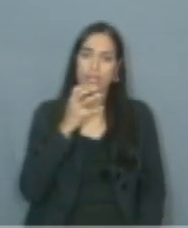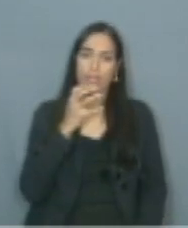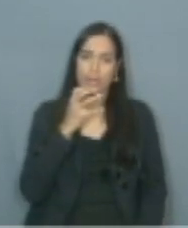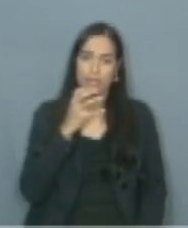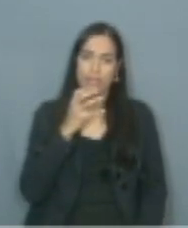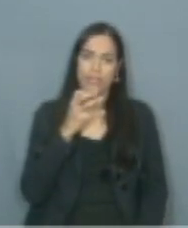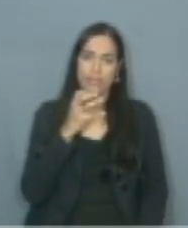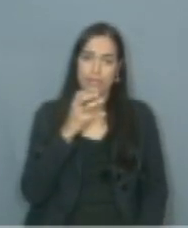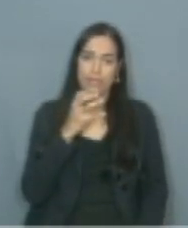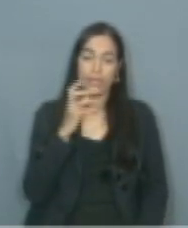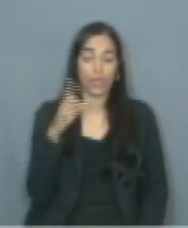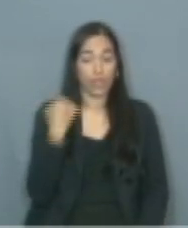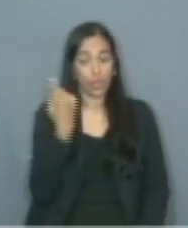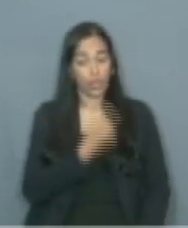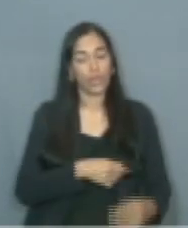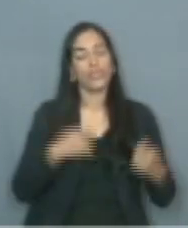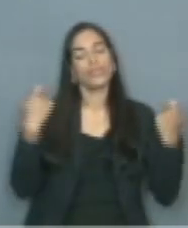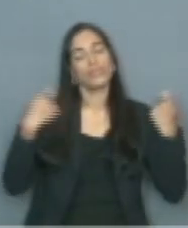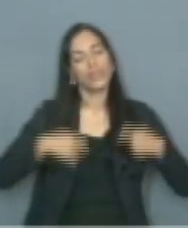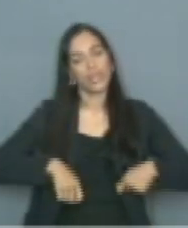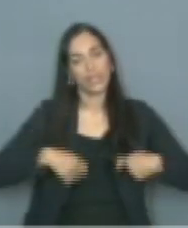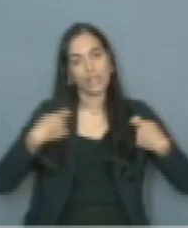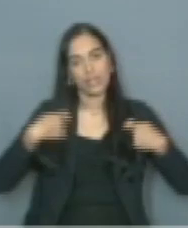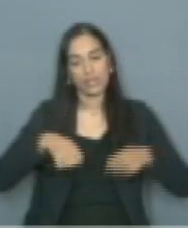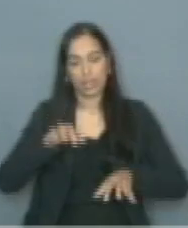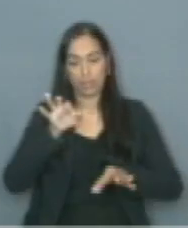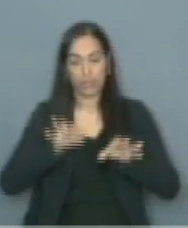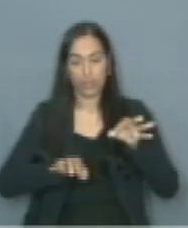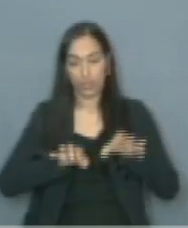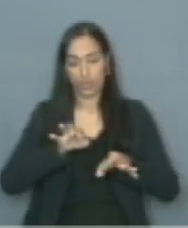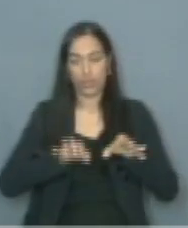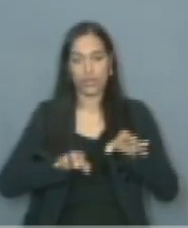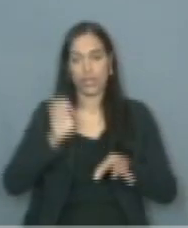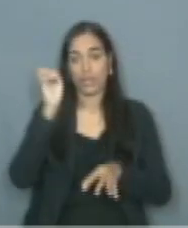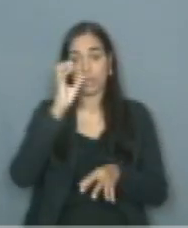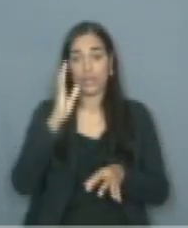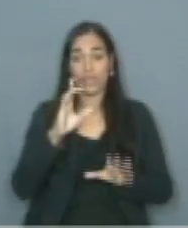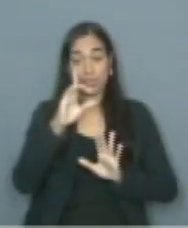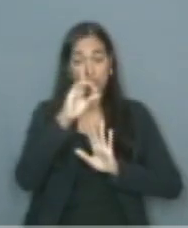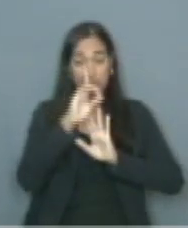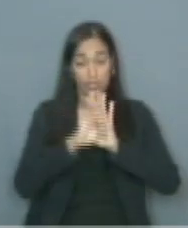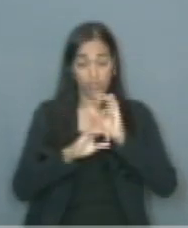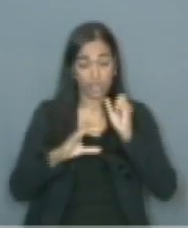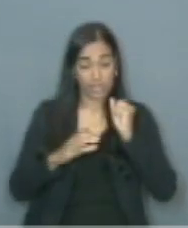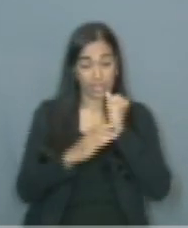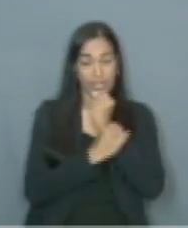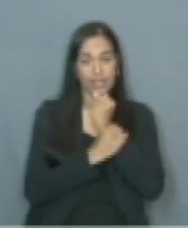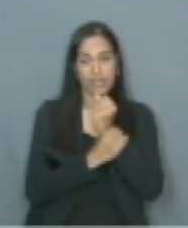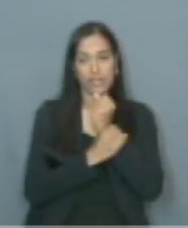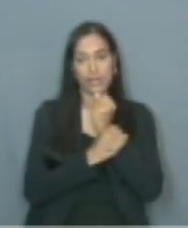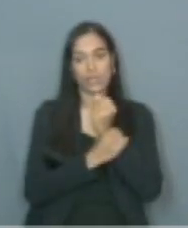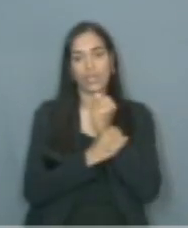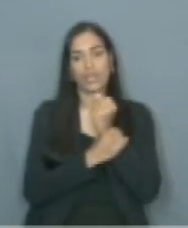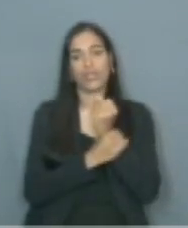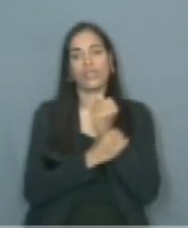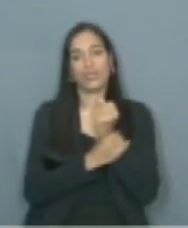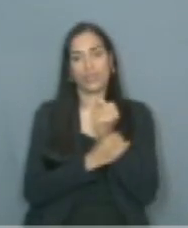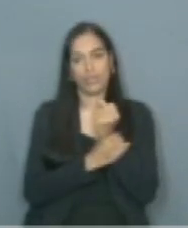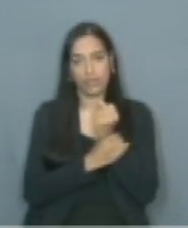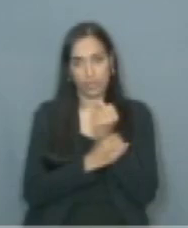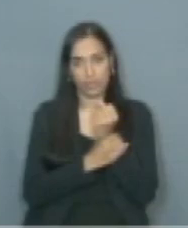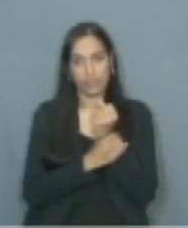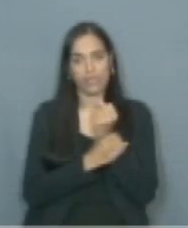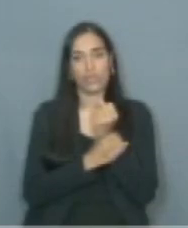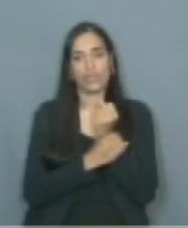Nós precisamos do judiciário brasileiro para termos nossos direitos assegurados. Muita gente aqui já